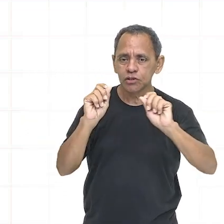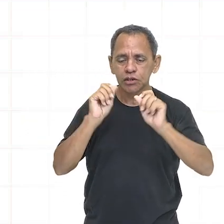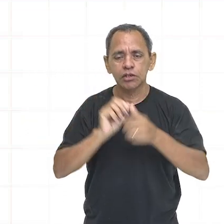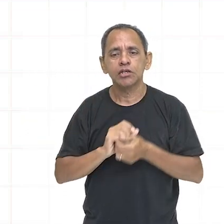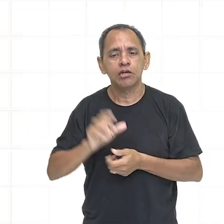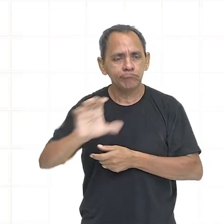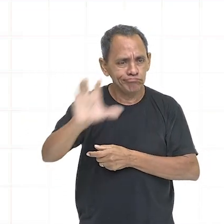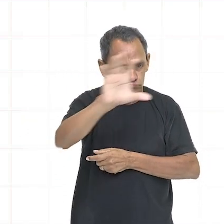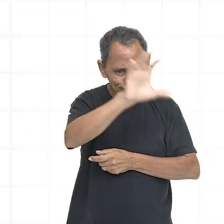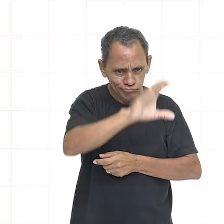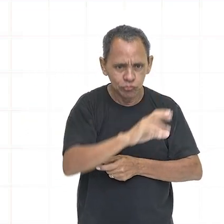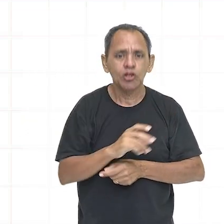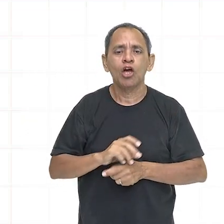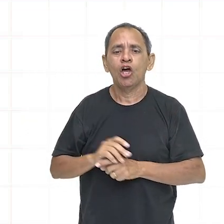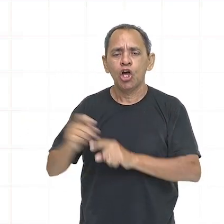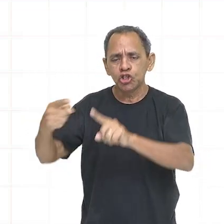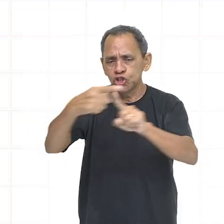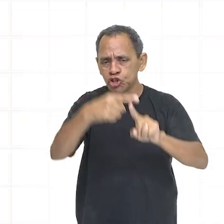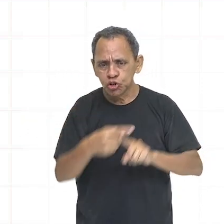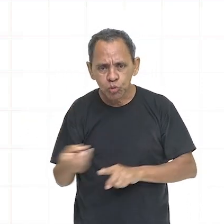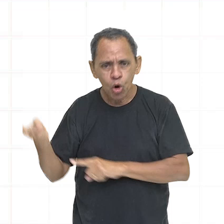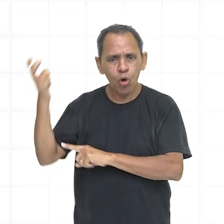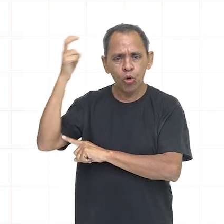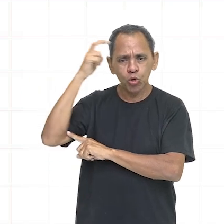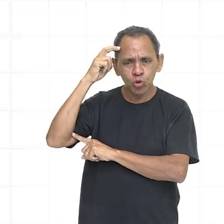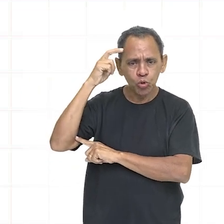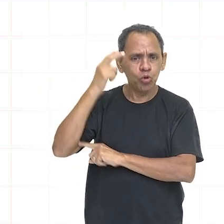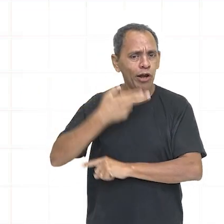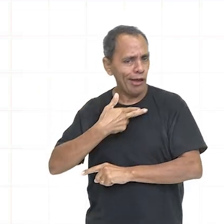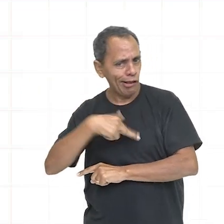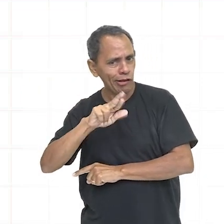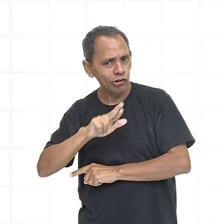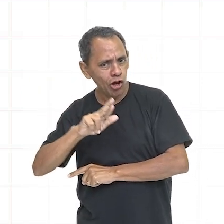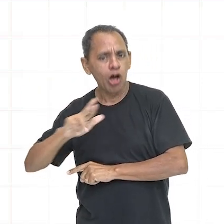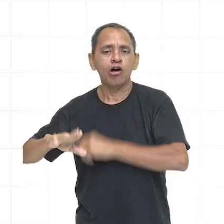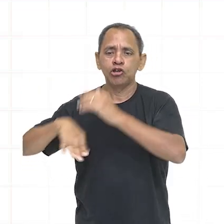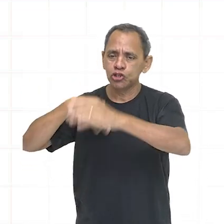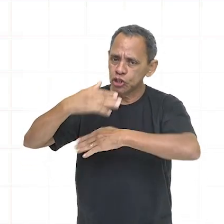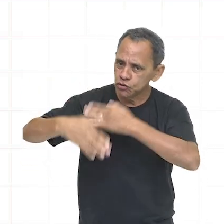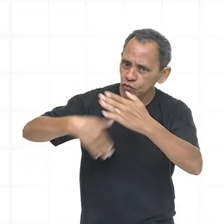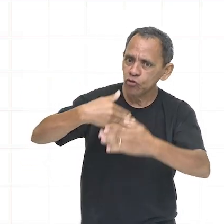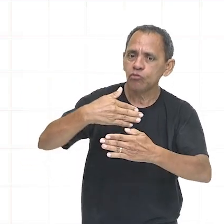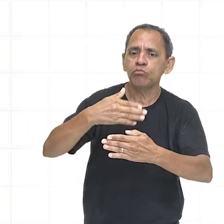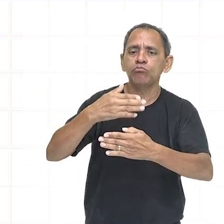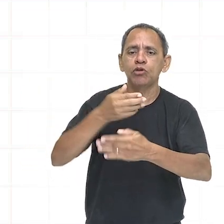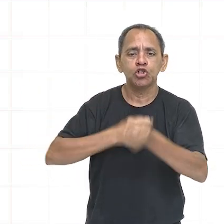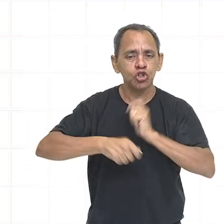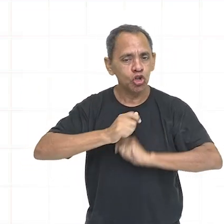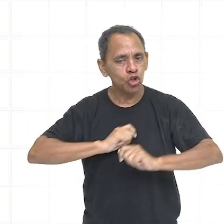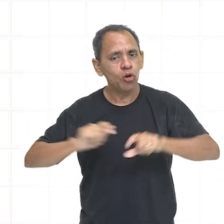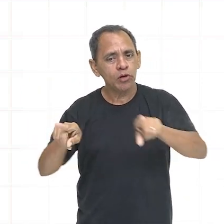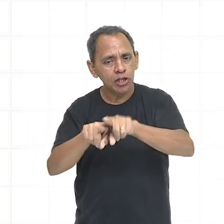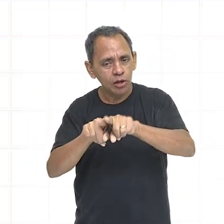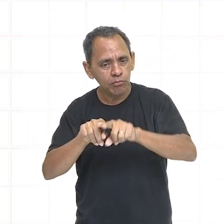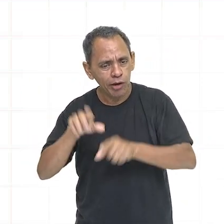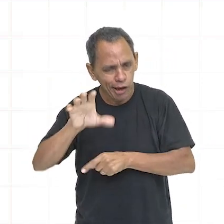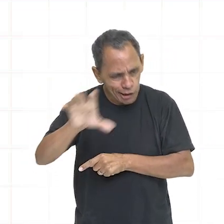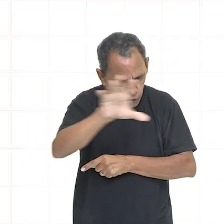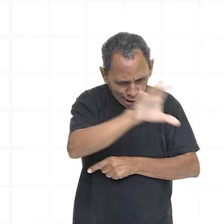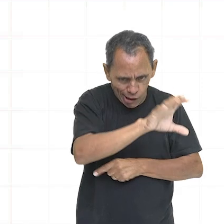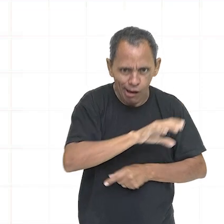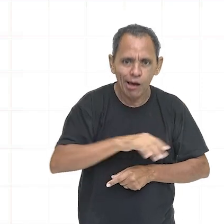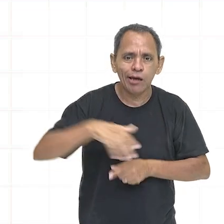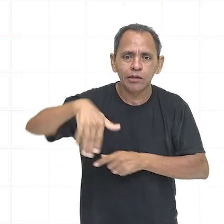como cultura, religião, o desenvolvimento econômico, né, de determinadas